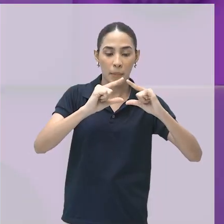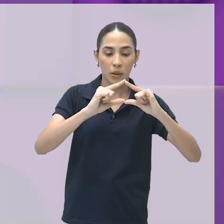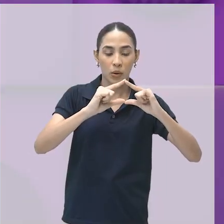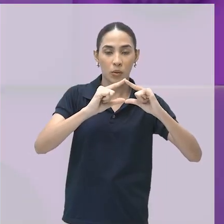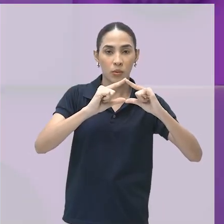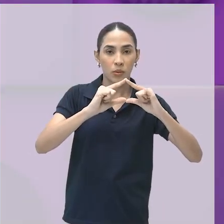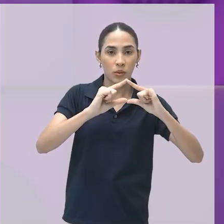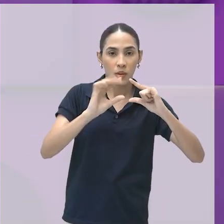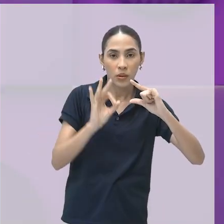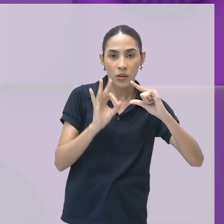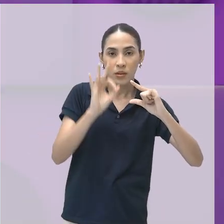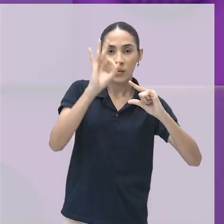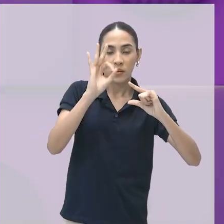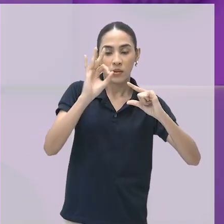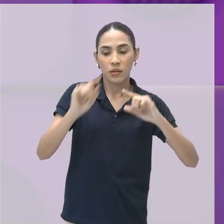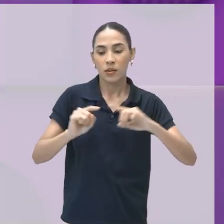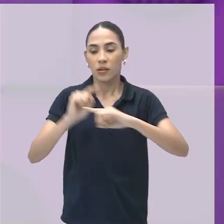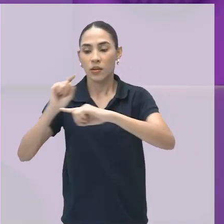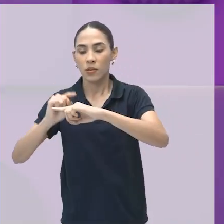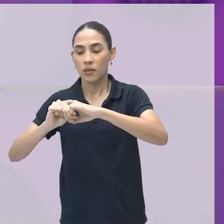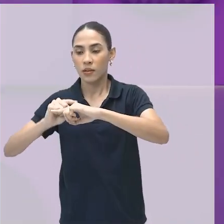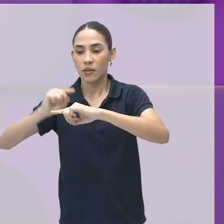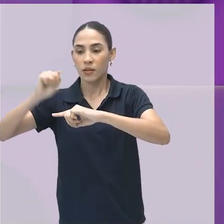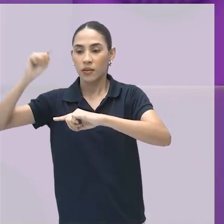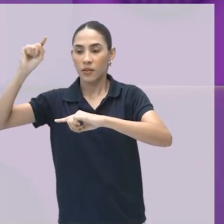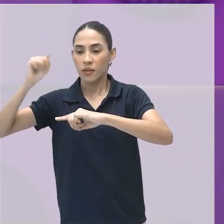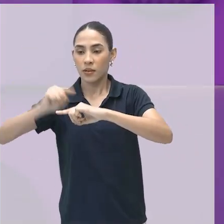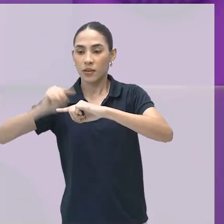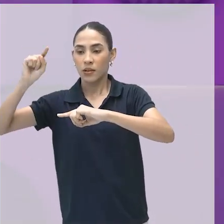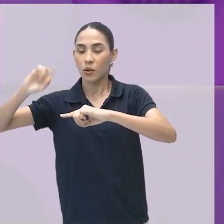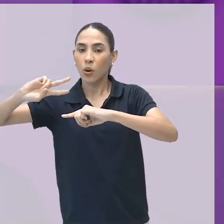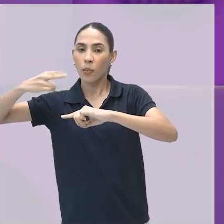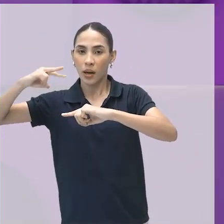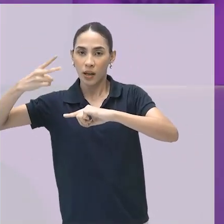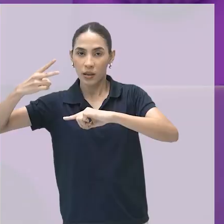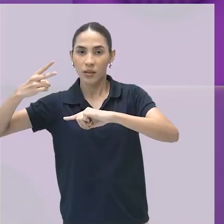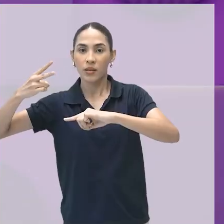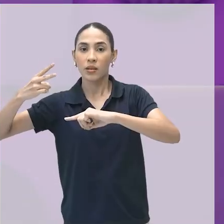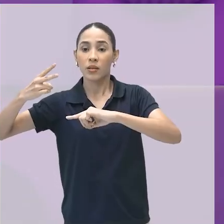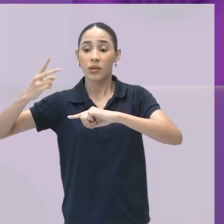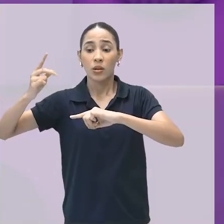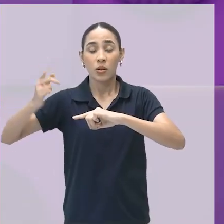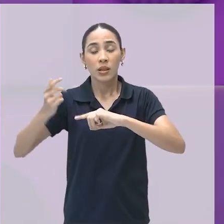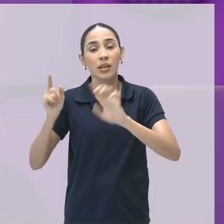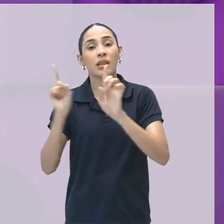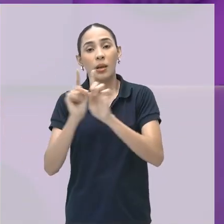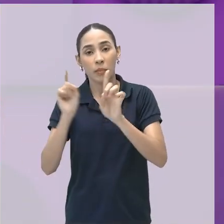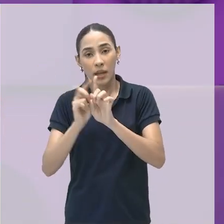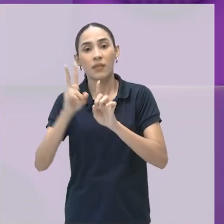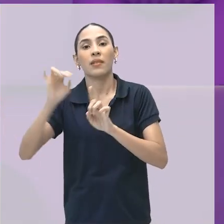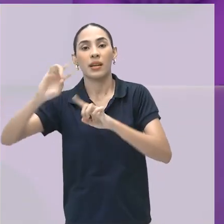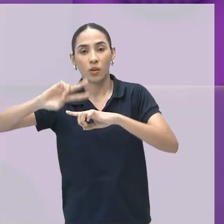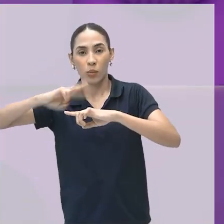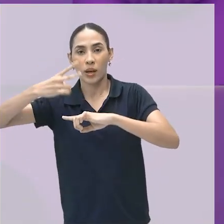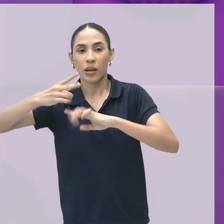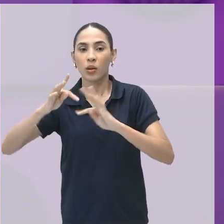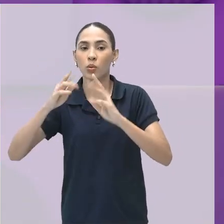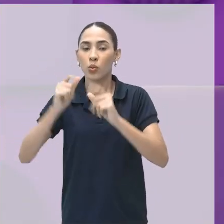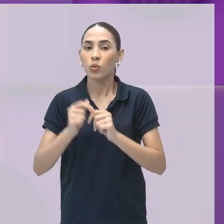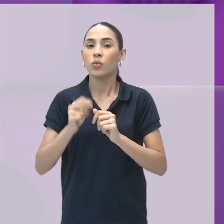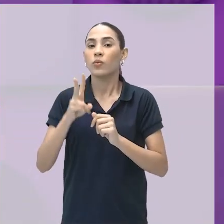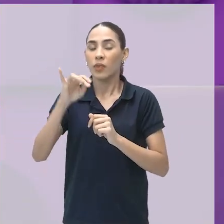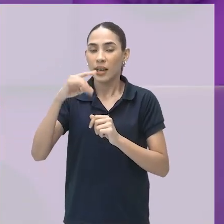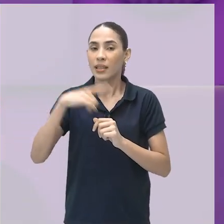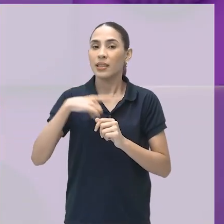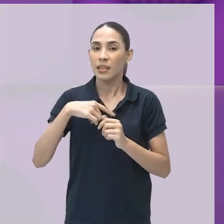uma medida e o primeiro lado do triângulo maior dobrar, os outros 2 lados também vão dobrar, né? Ou seja,